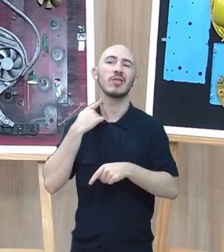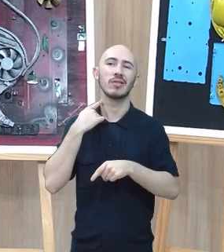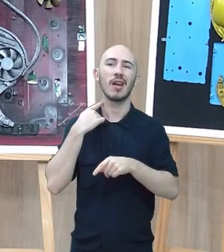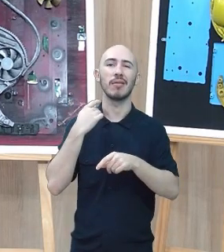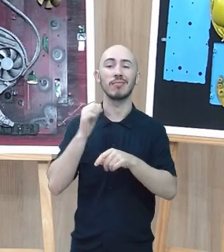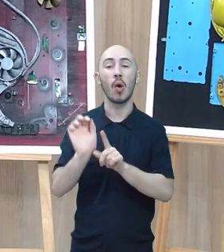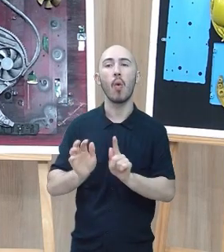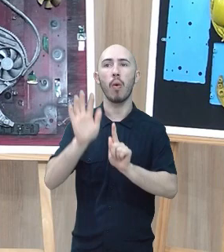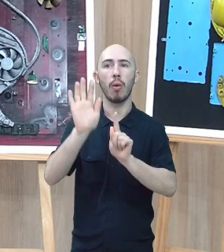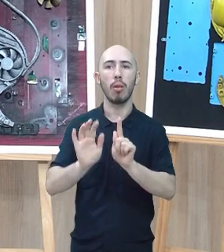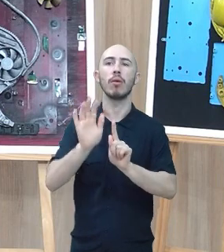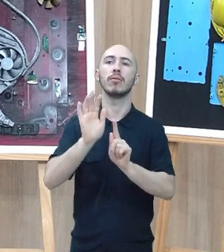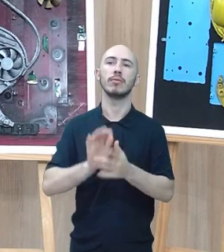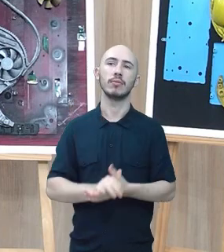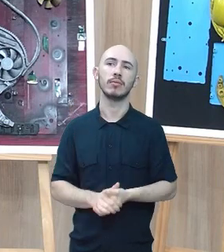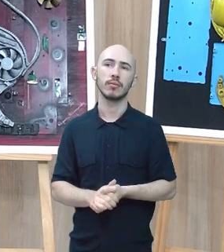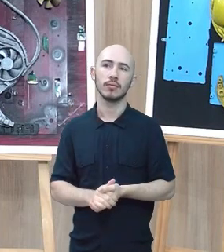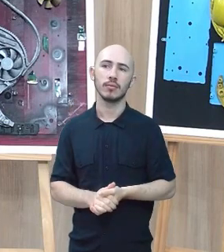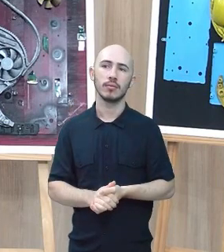desses gases.